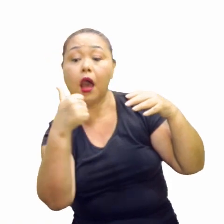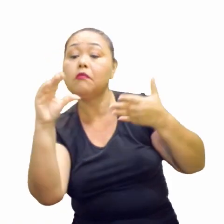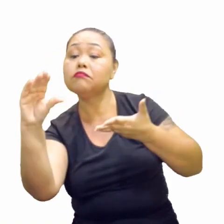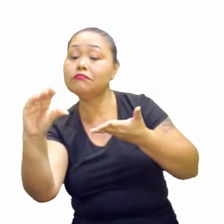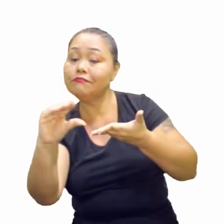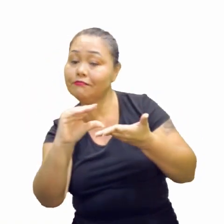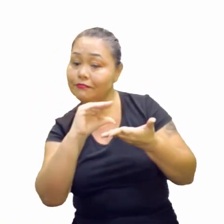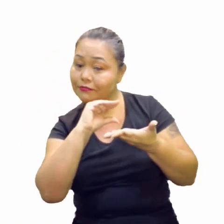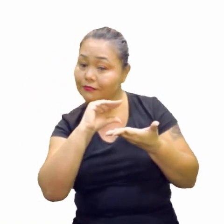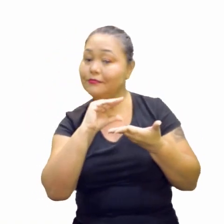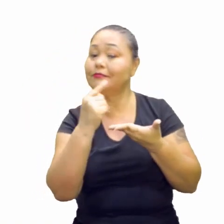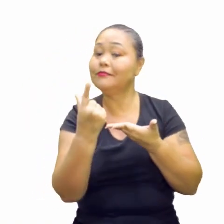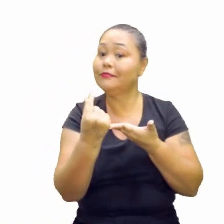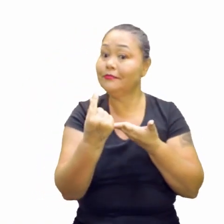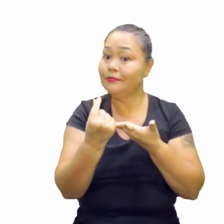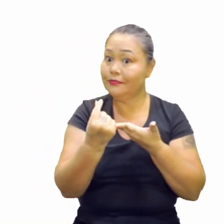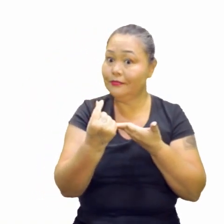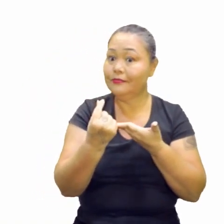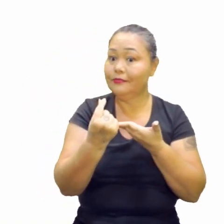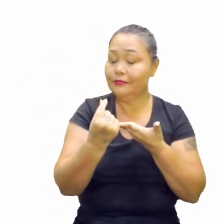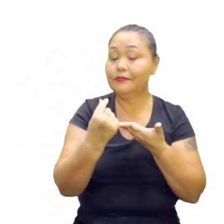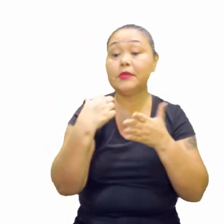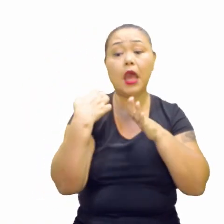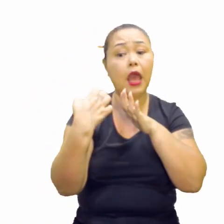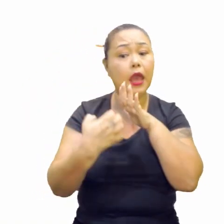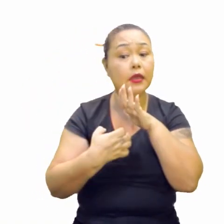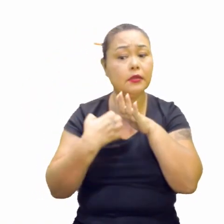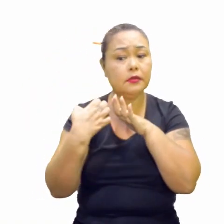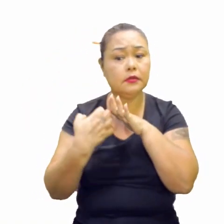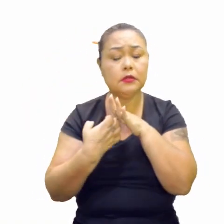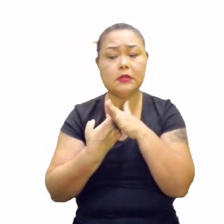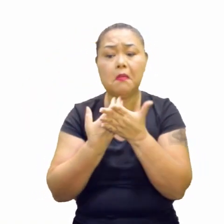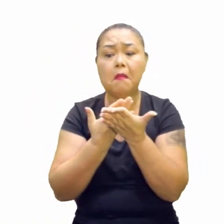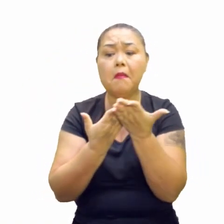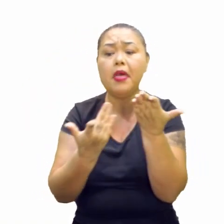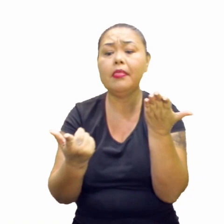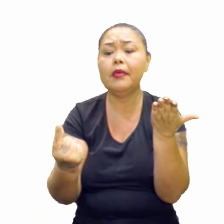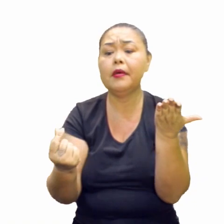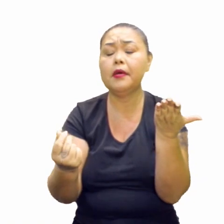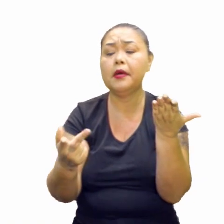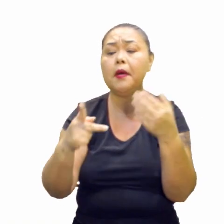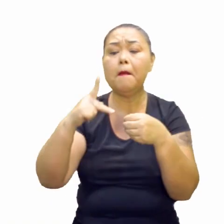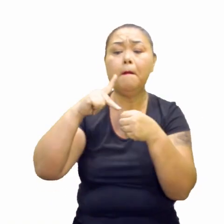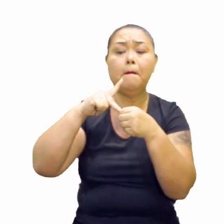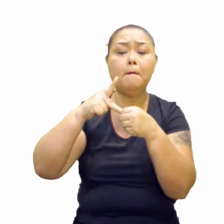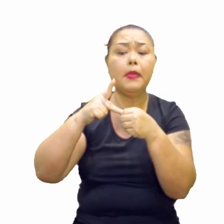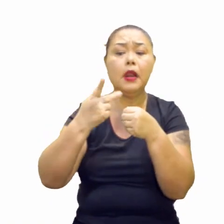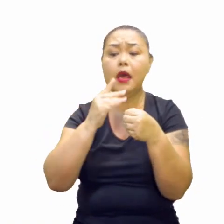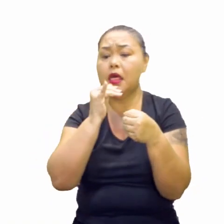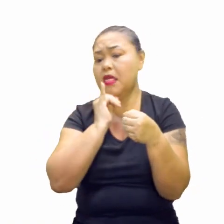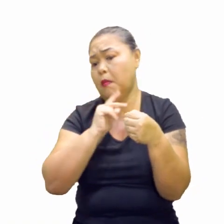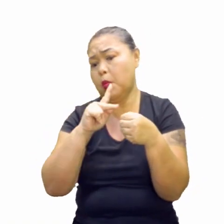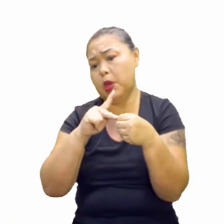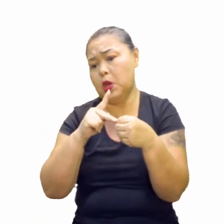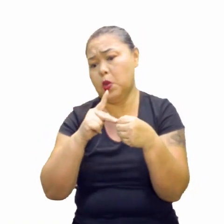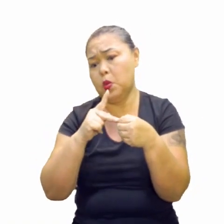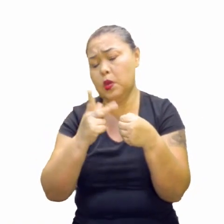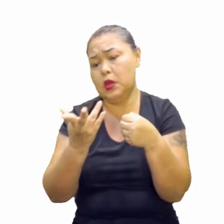Atualmente, as empresas estão perdendo valores. Petrobras, por exemplo, aí, ó.